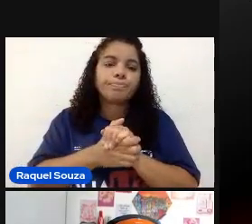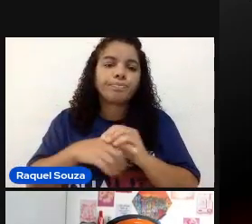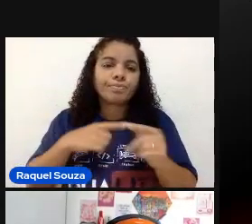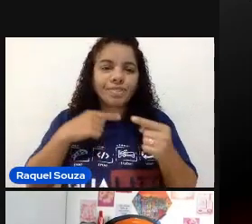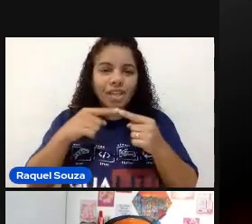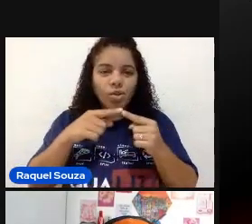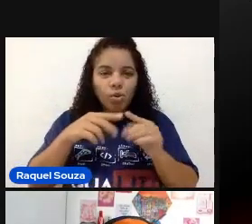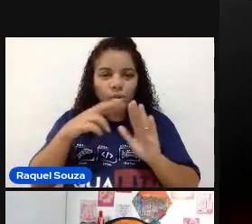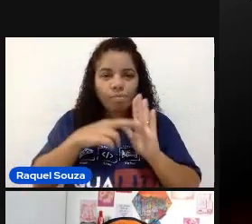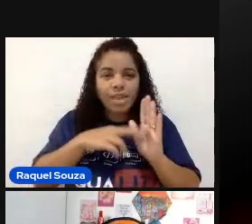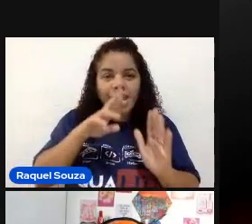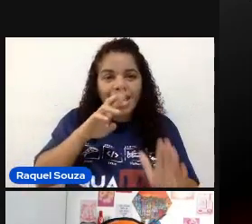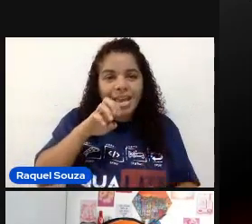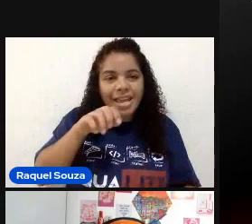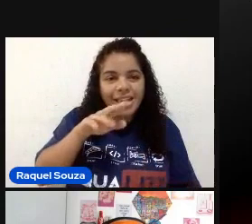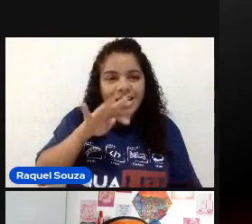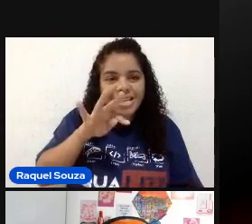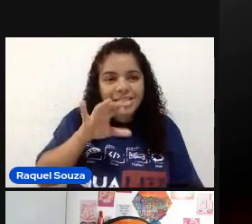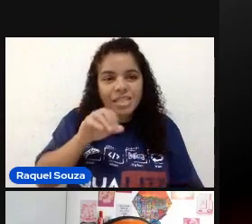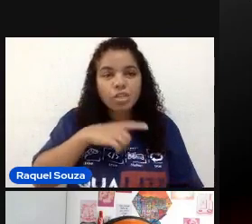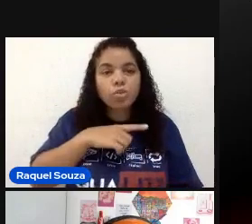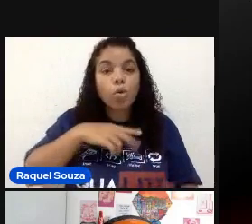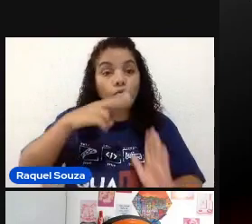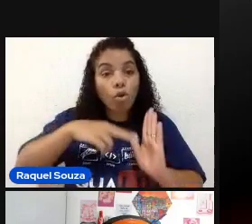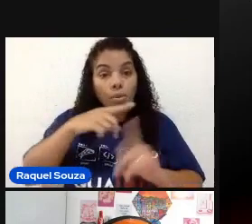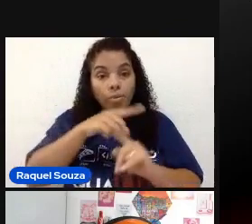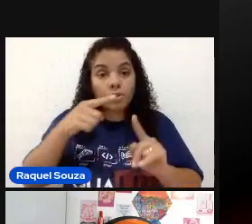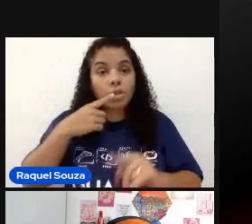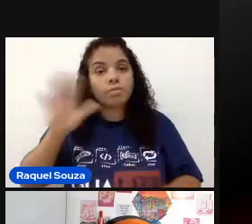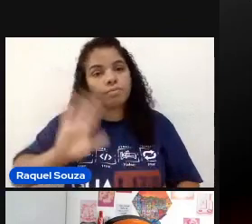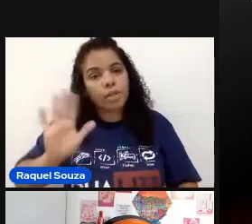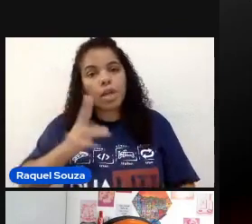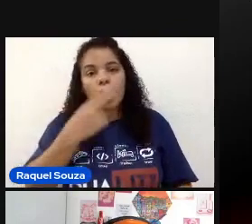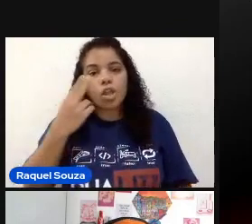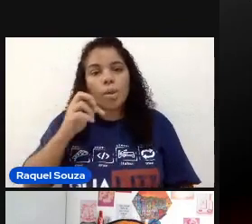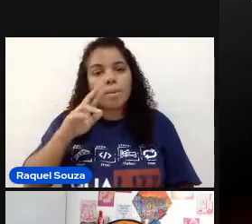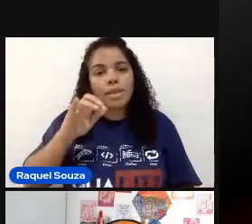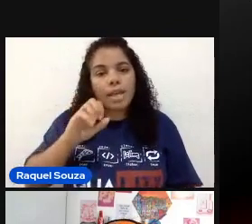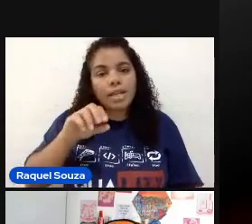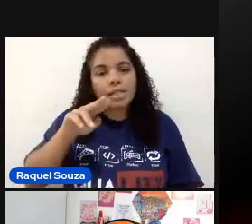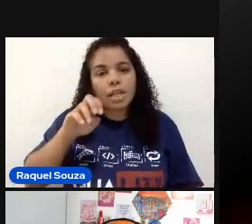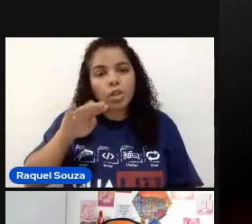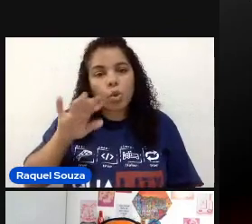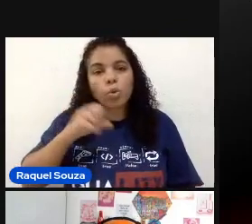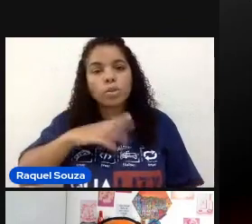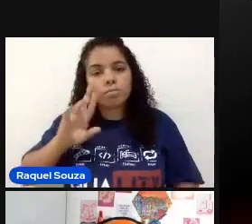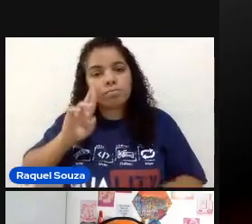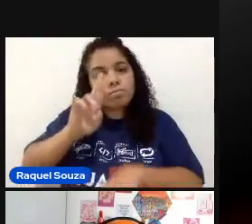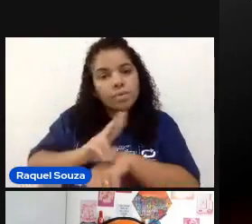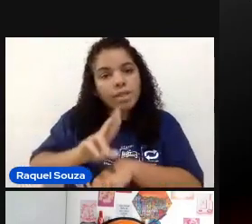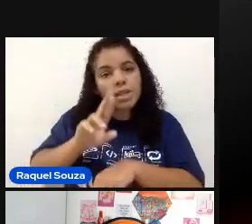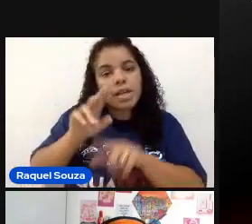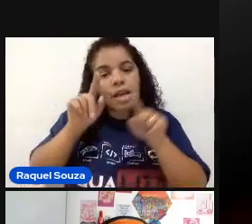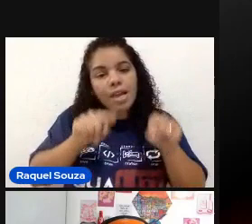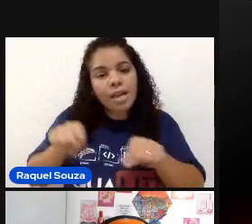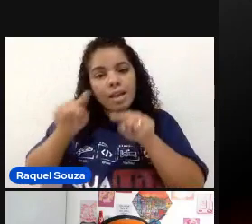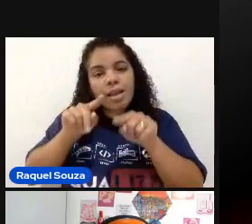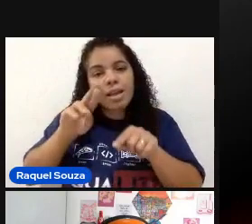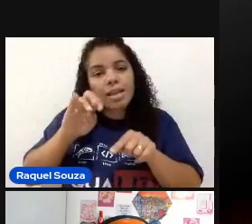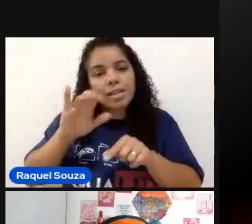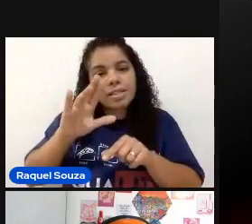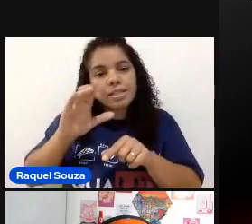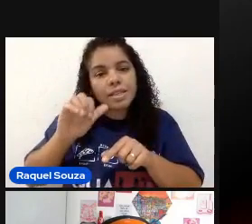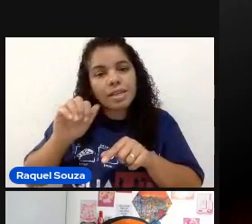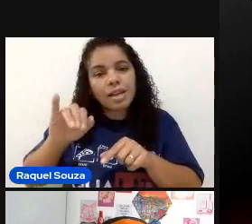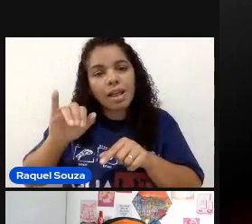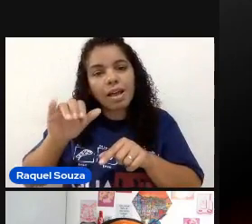aqui. Então, a gente tem aqui, eu vou ler para vocês. Olá, me chamo Tereza Nunes e represento a Reciclaí, uma administradora de